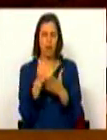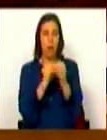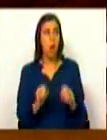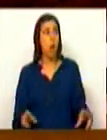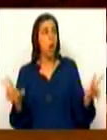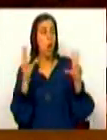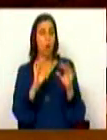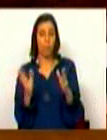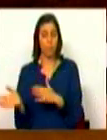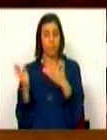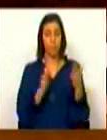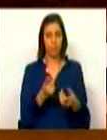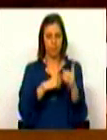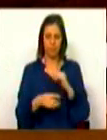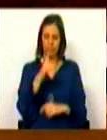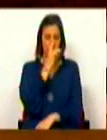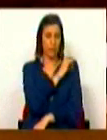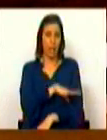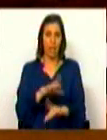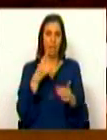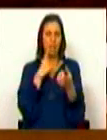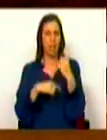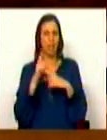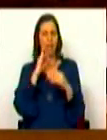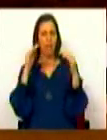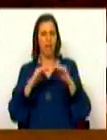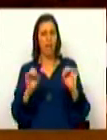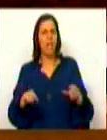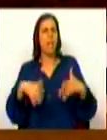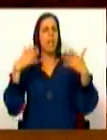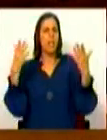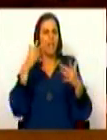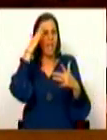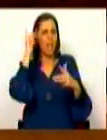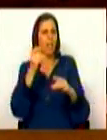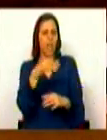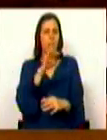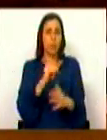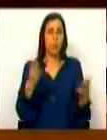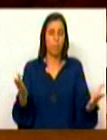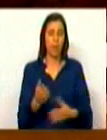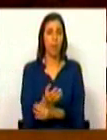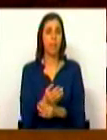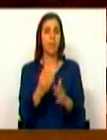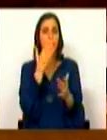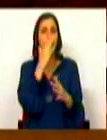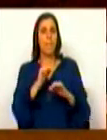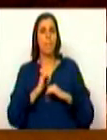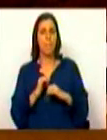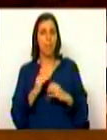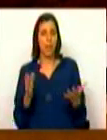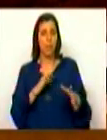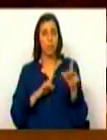novo. E por outro, de forma bizarra, procuram mimetizar iniciativas e ideias do Partido Socialista. Parece-me até,